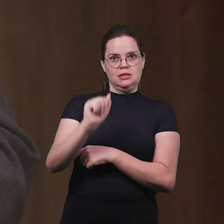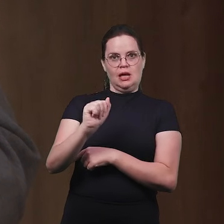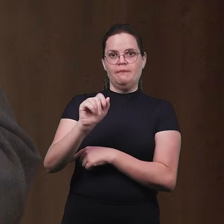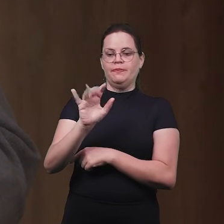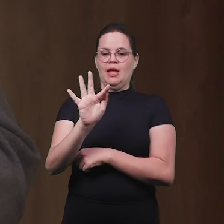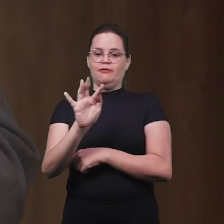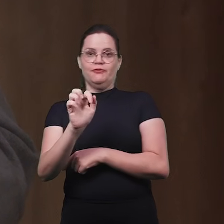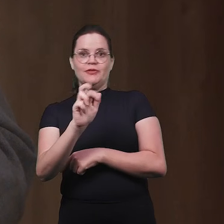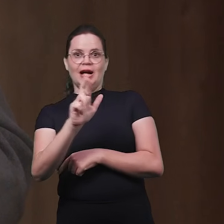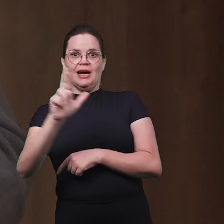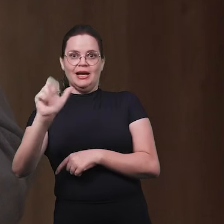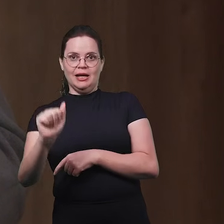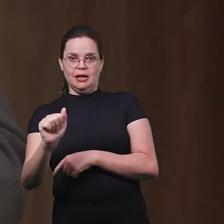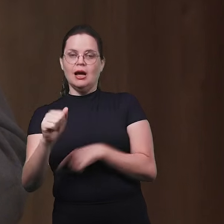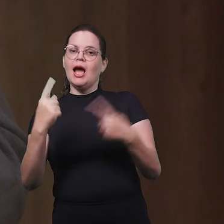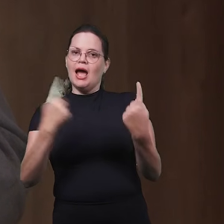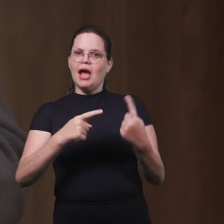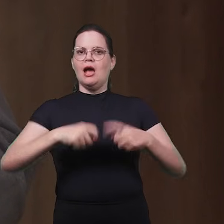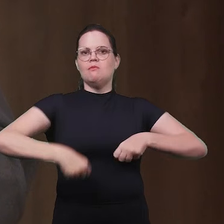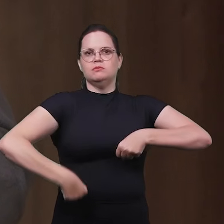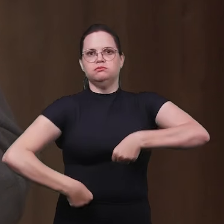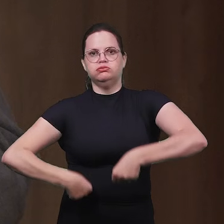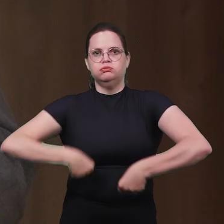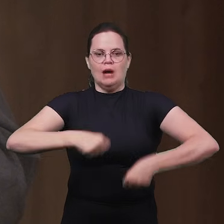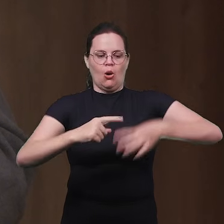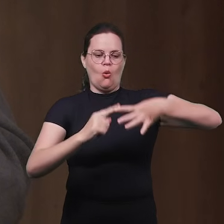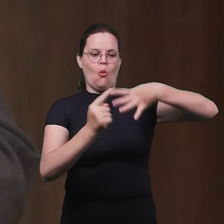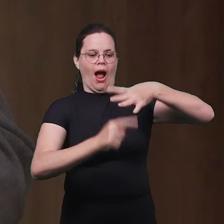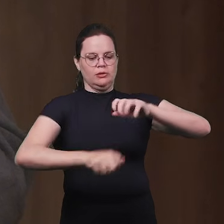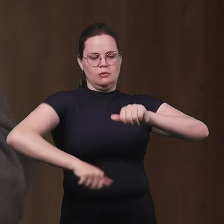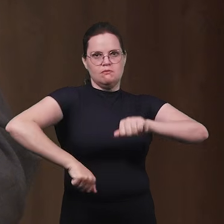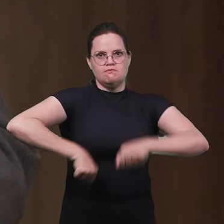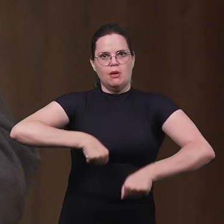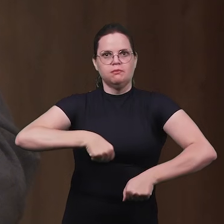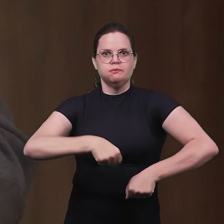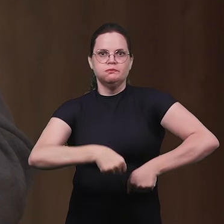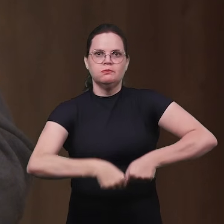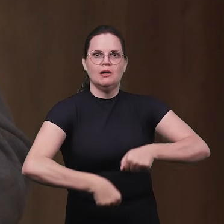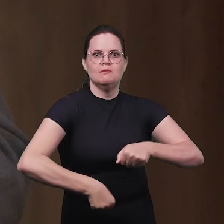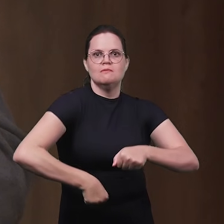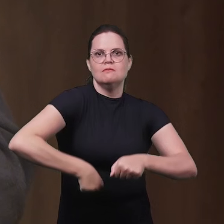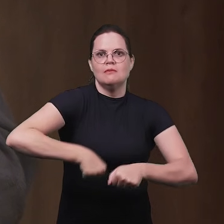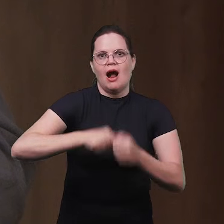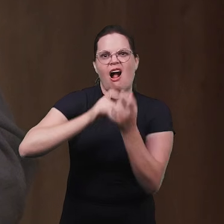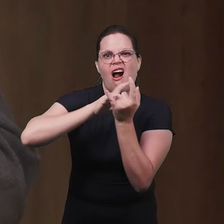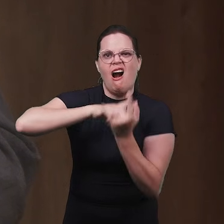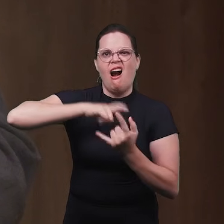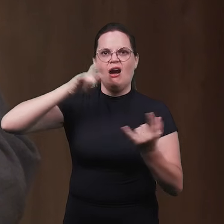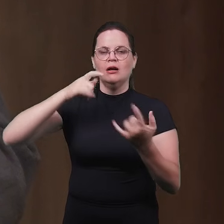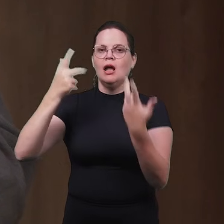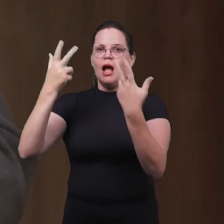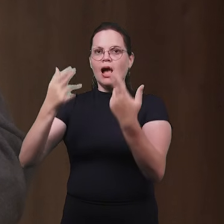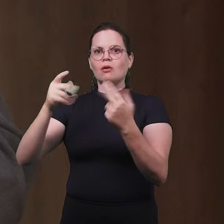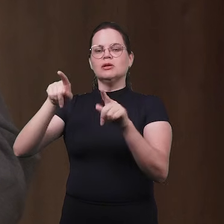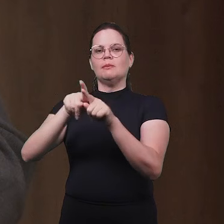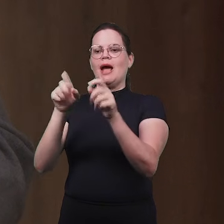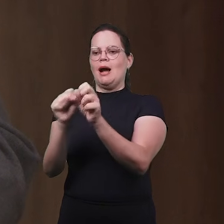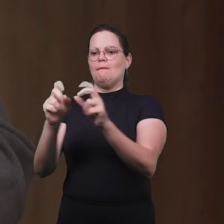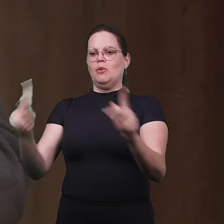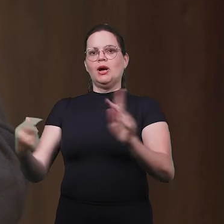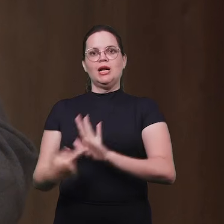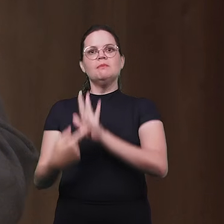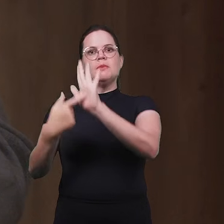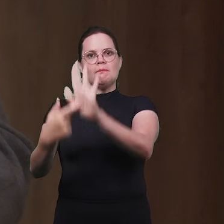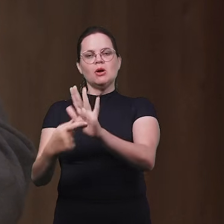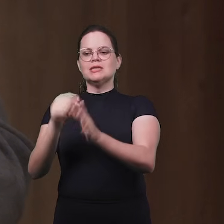fera, lá em Apocalipse, quando se lê a besta que subia do mar, também subia do mar. A besta também é